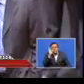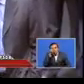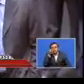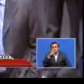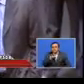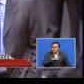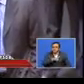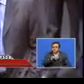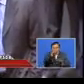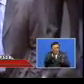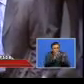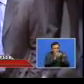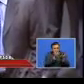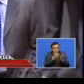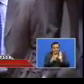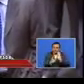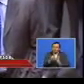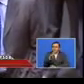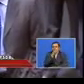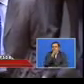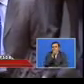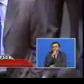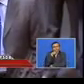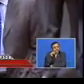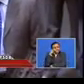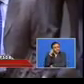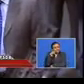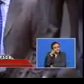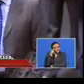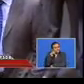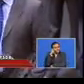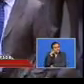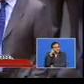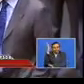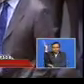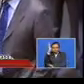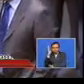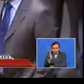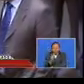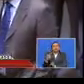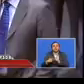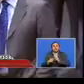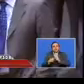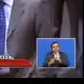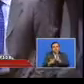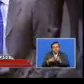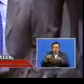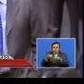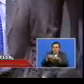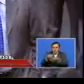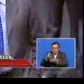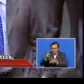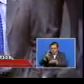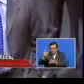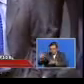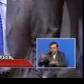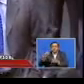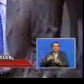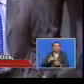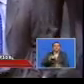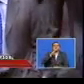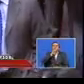nesta edição, que, na minha opinião, é uma vergonha nacional. E que os petistas, no Twitter, no Facebook,